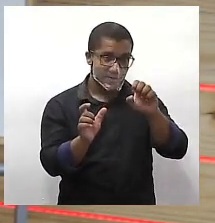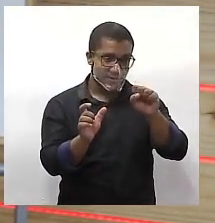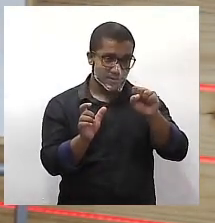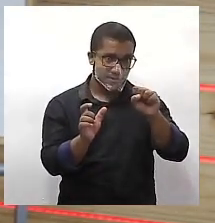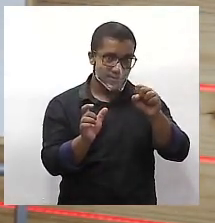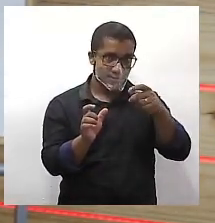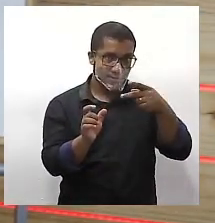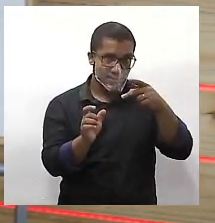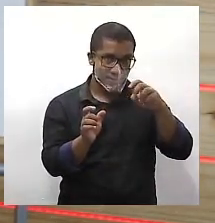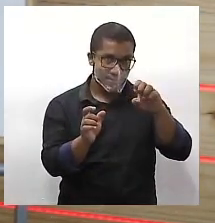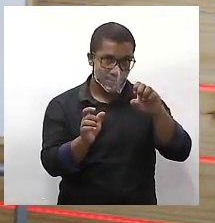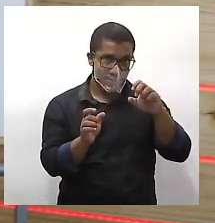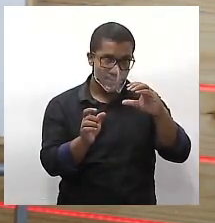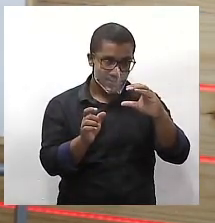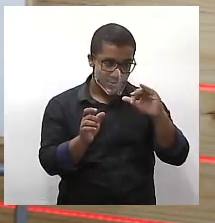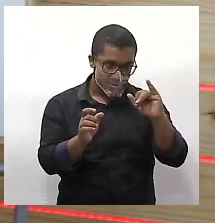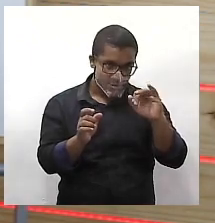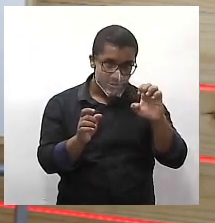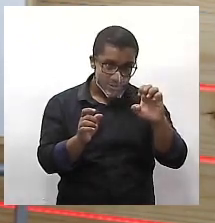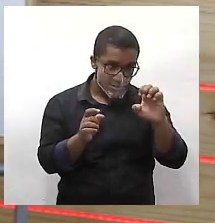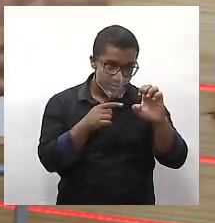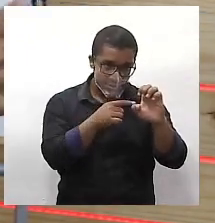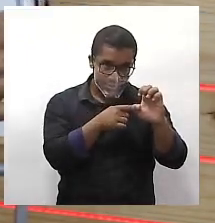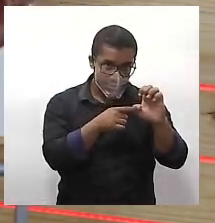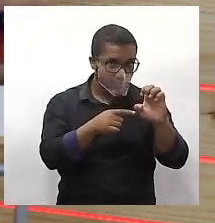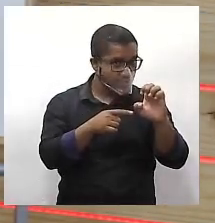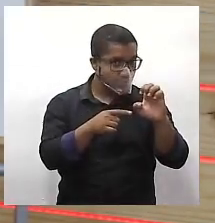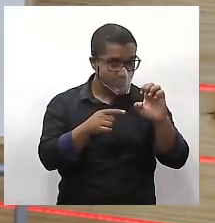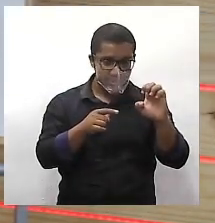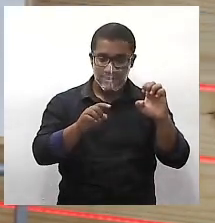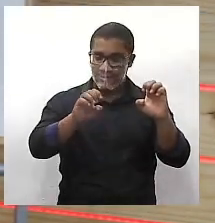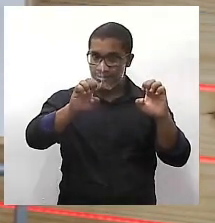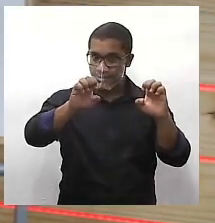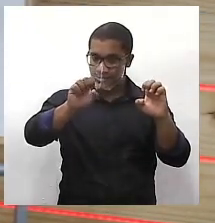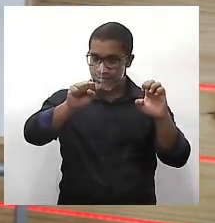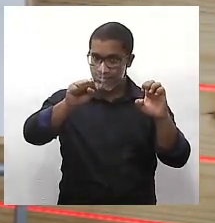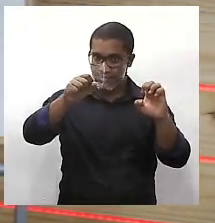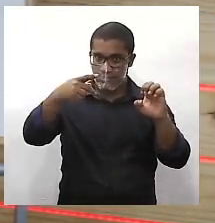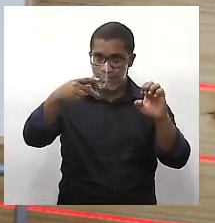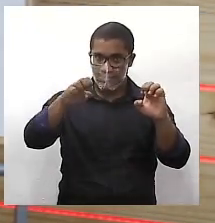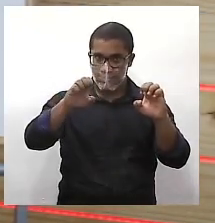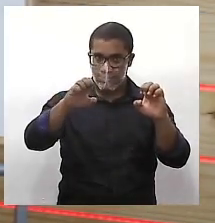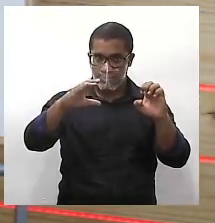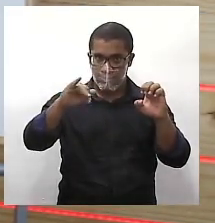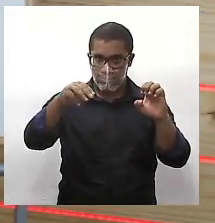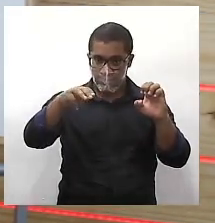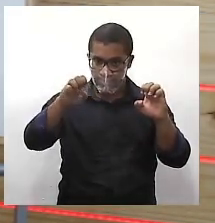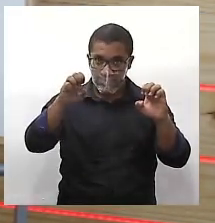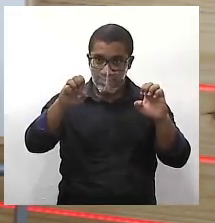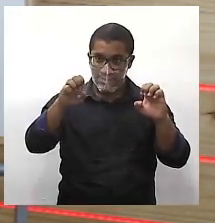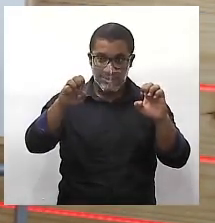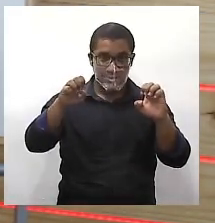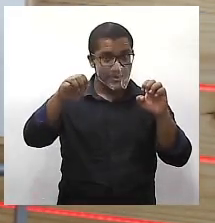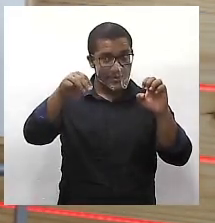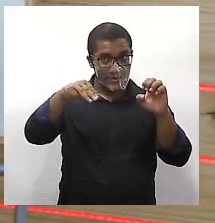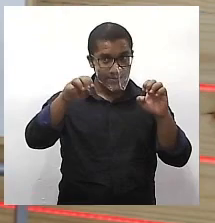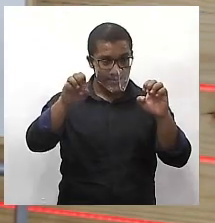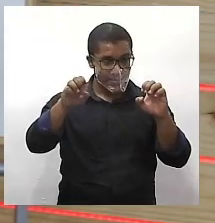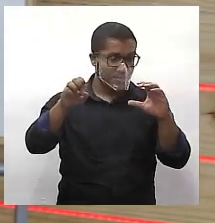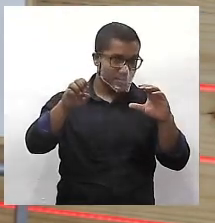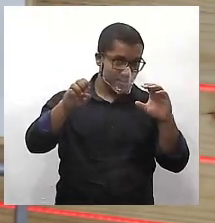espécie. Não pode confundir espécime com espécie. Espécime é